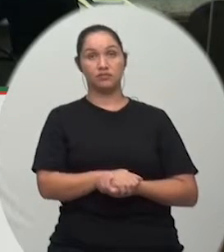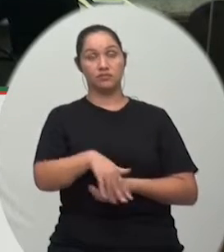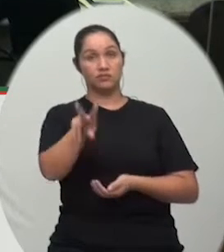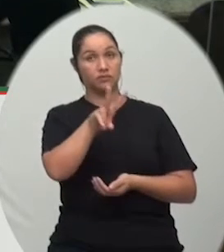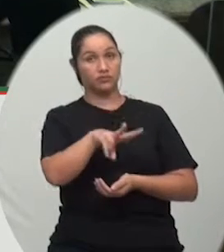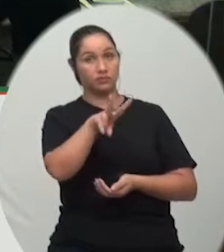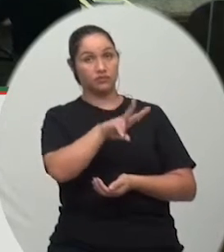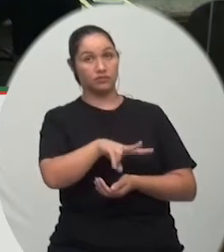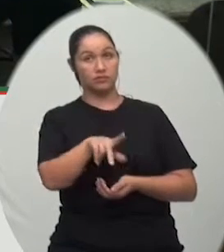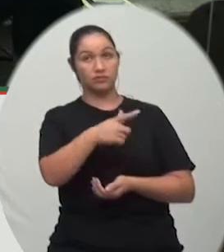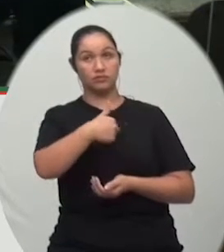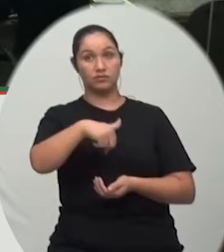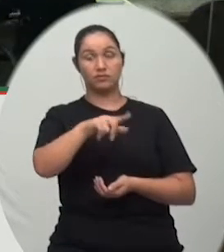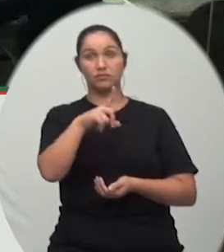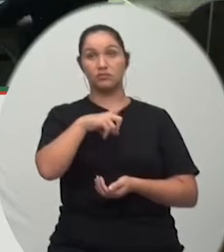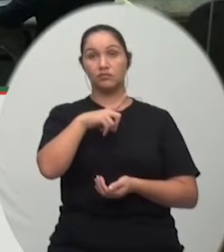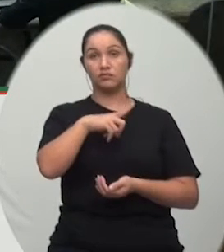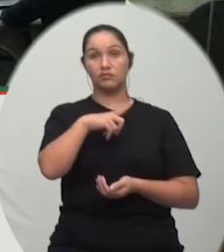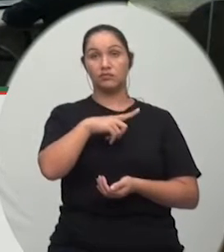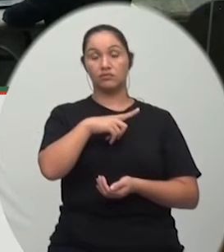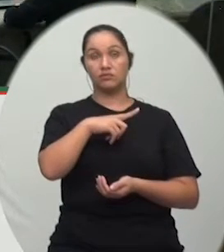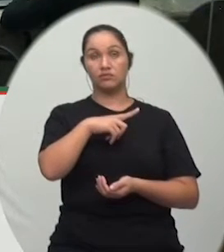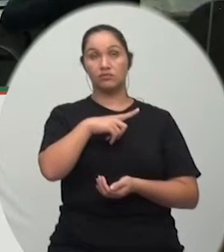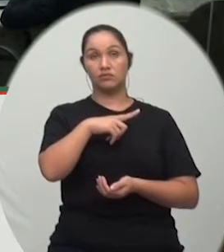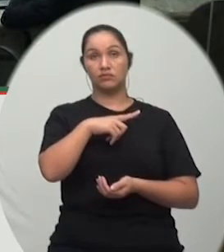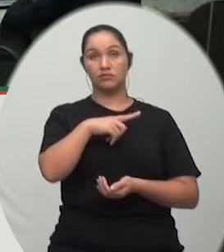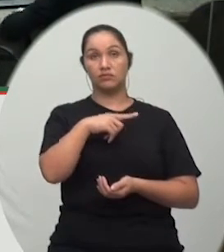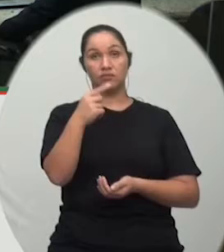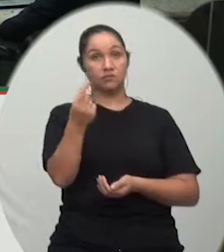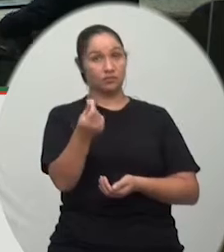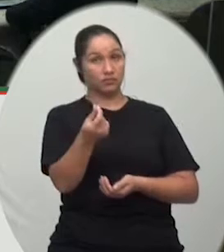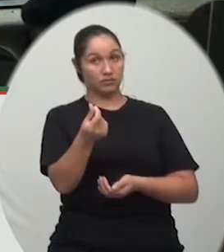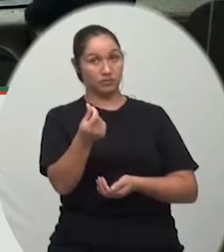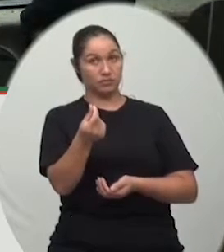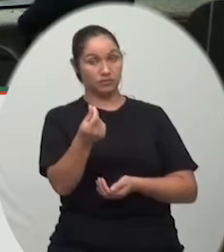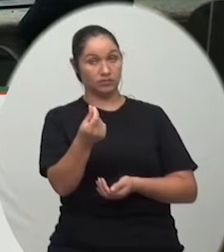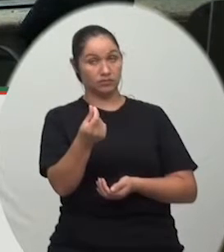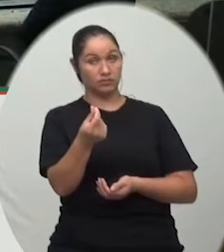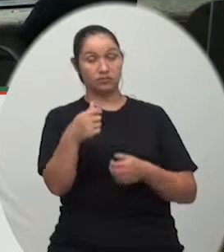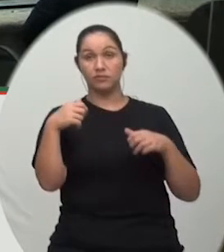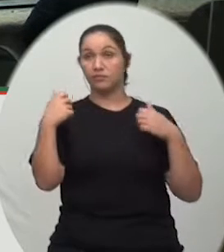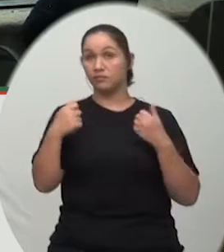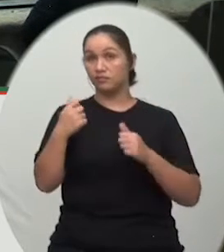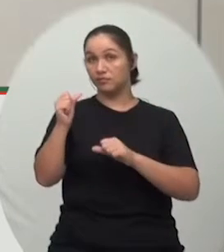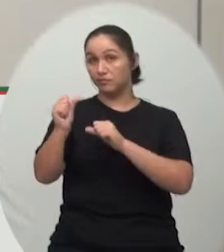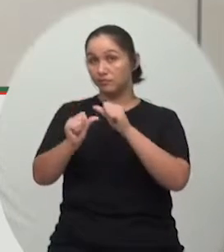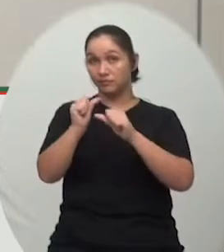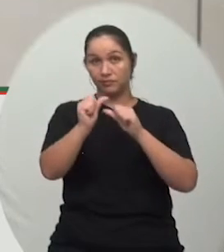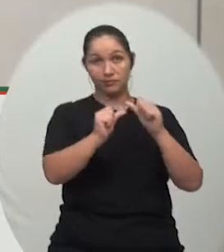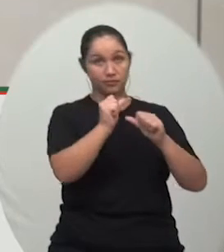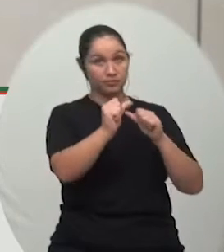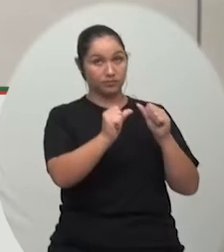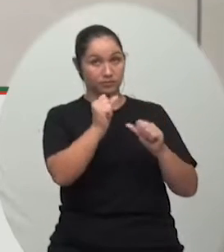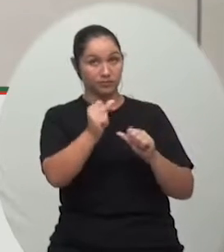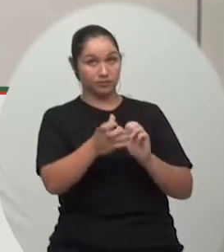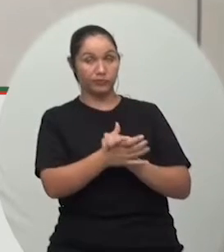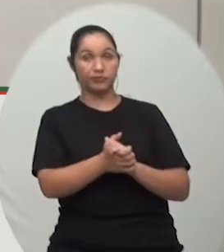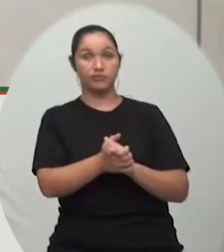Senhores vereadores, nós temos o seguinte, nós temos uma questão também orçamentária, que precisa ser alterado também no